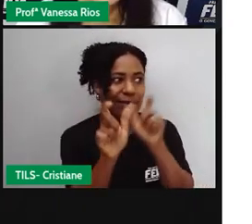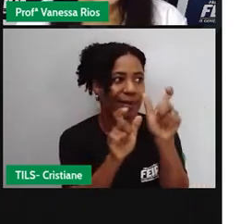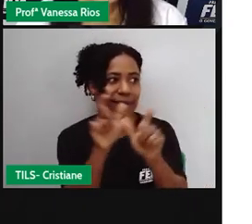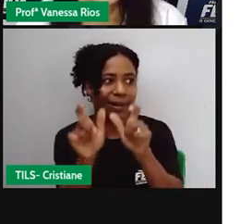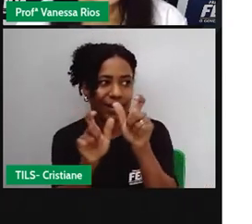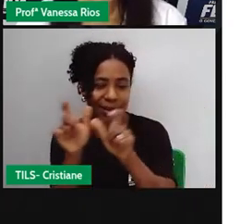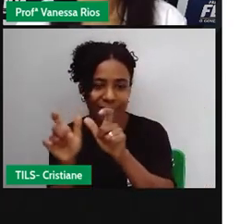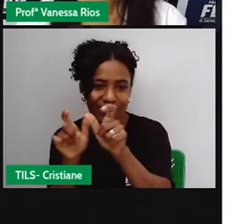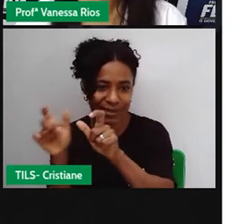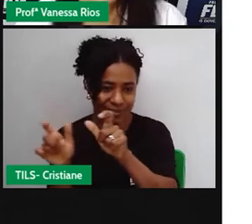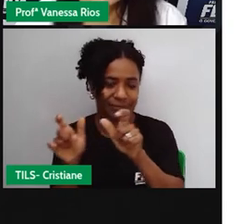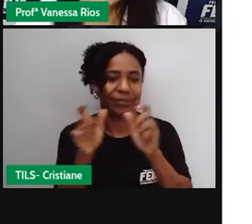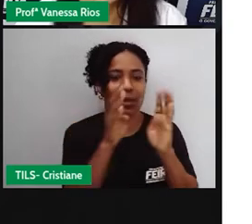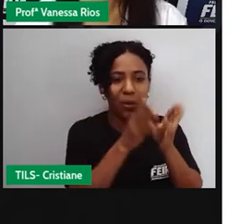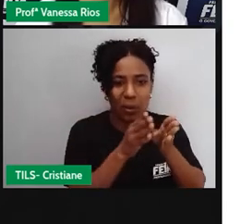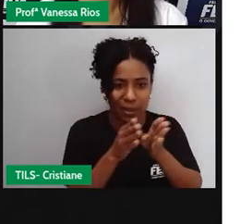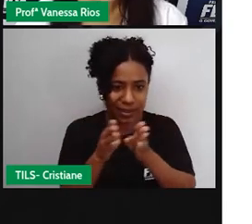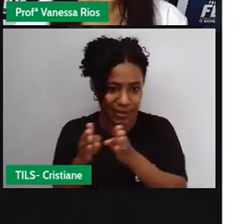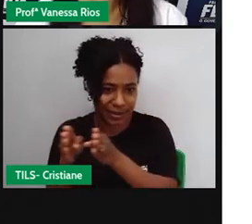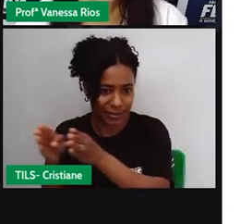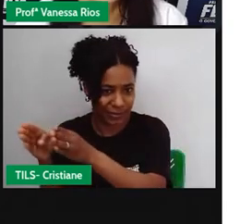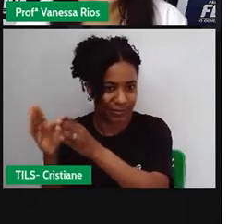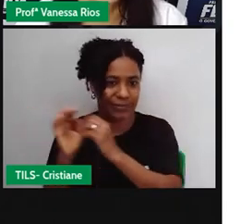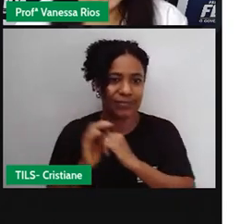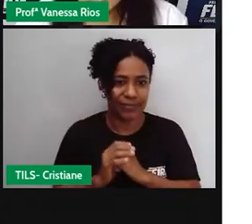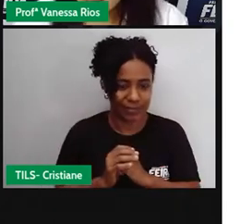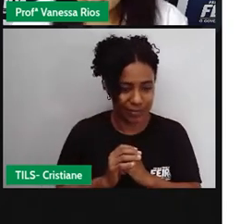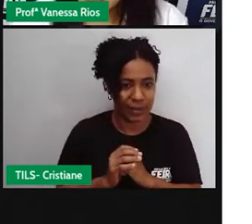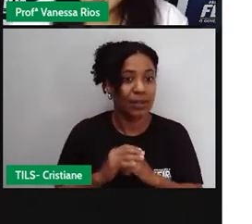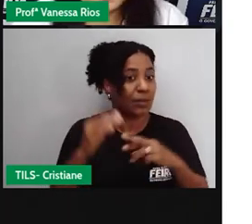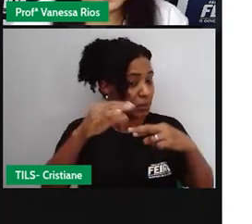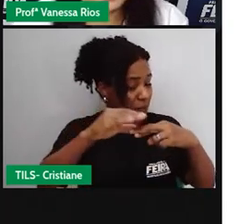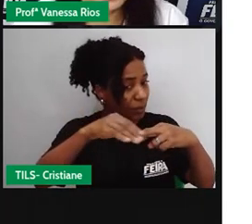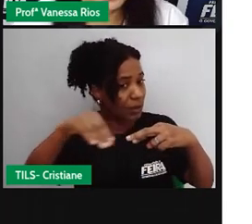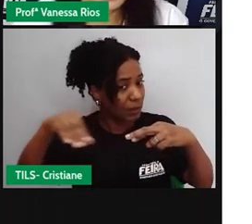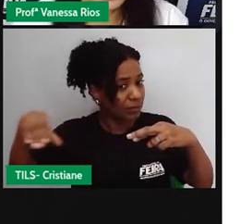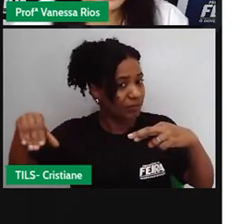eu vou escrever o texto. Inclusive, o texto do cordel.